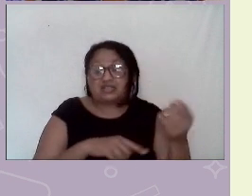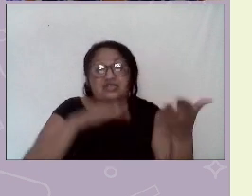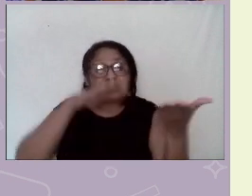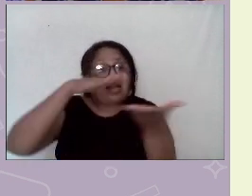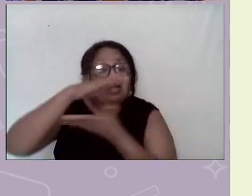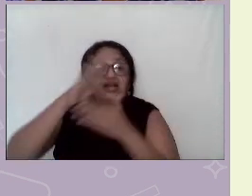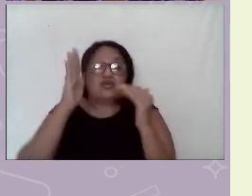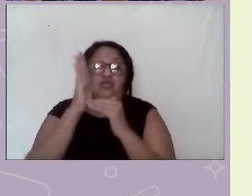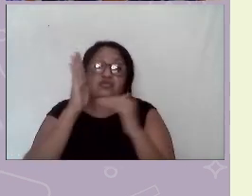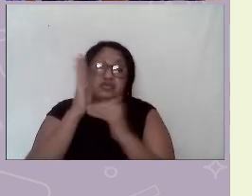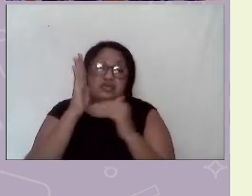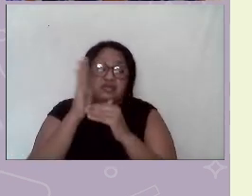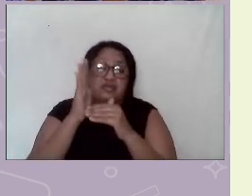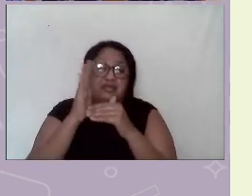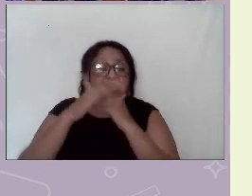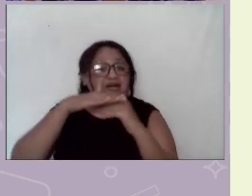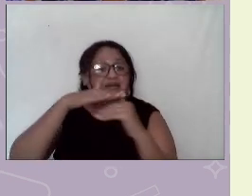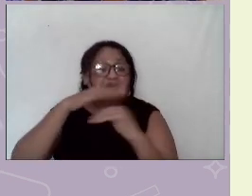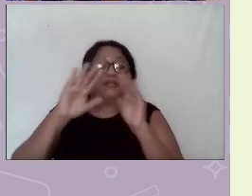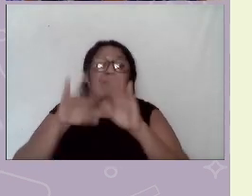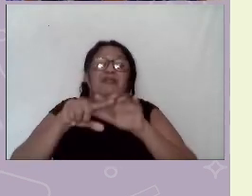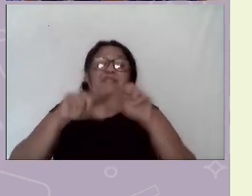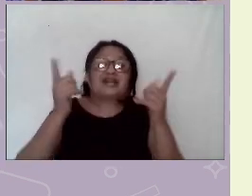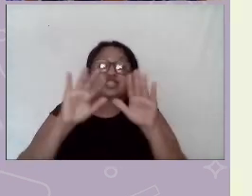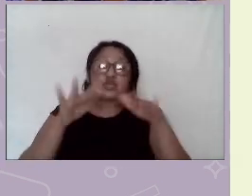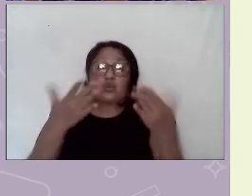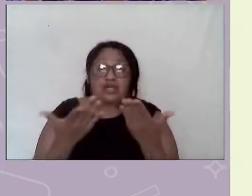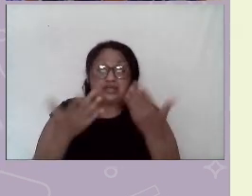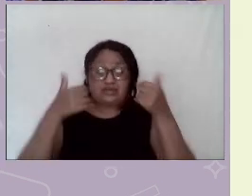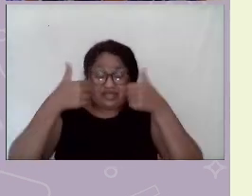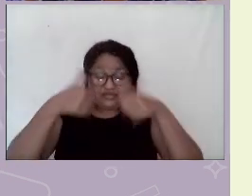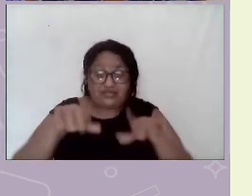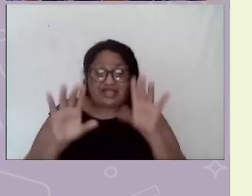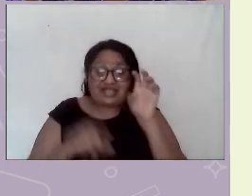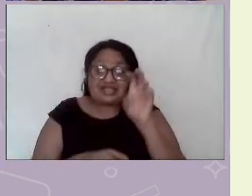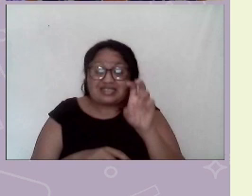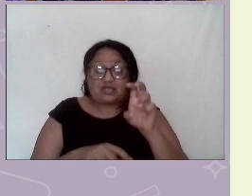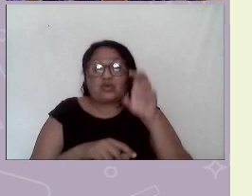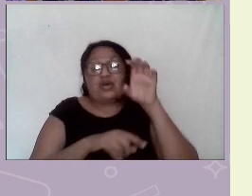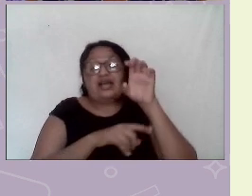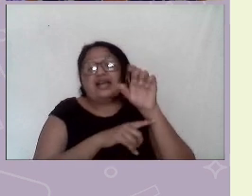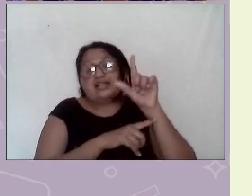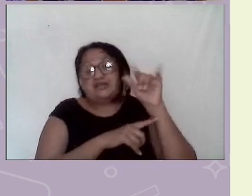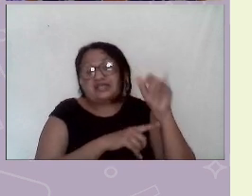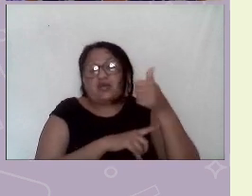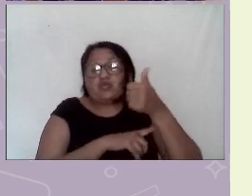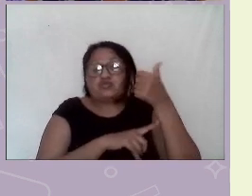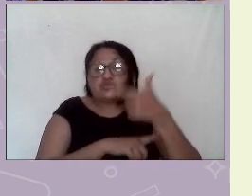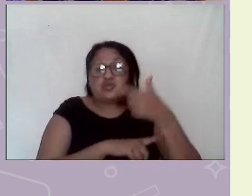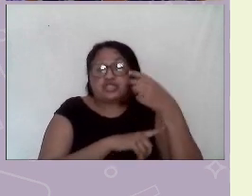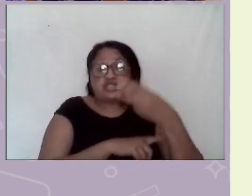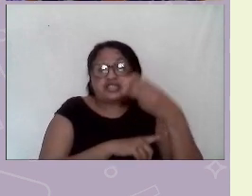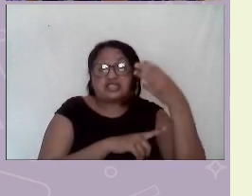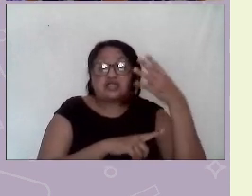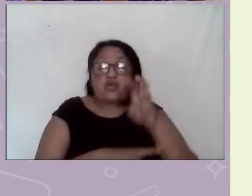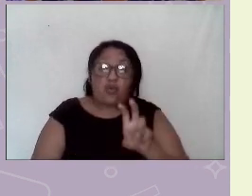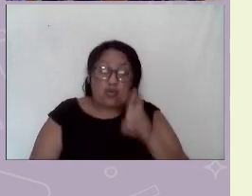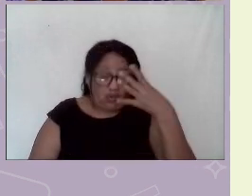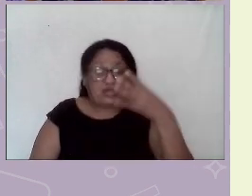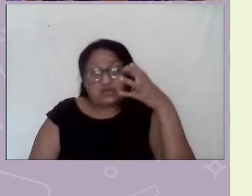ele é hibridizado ele vai ficar com 5 elétrons 1, 2, 3, 4, 5